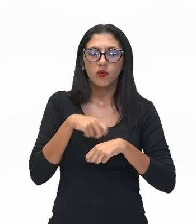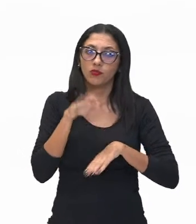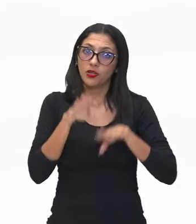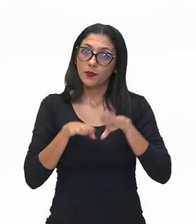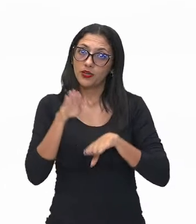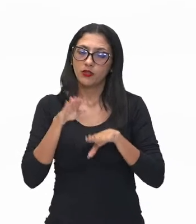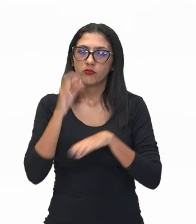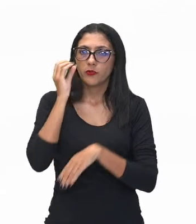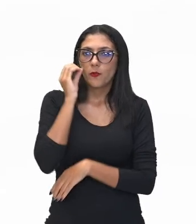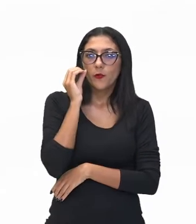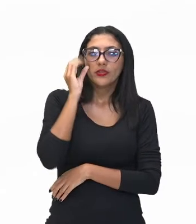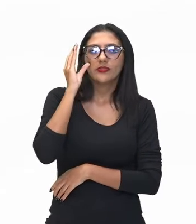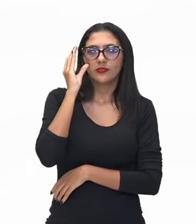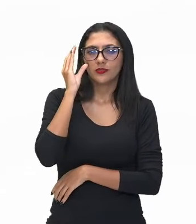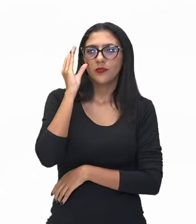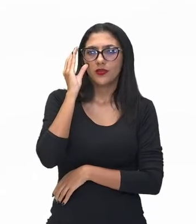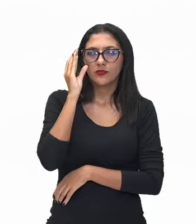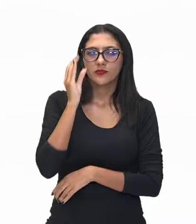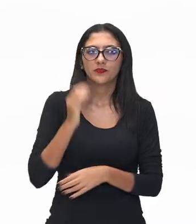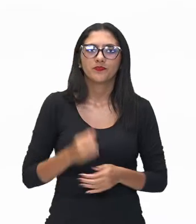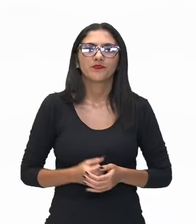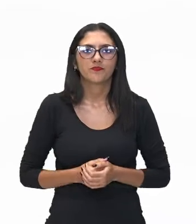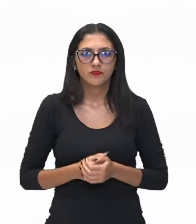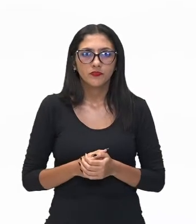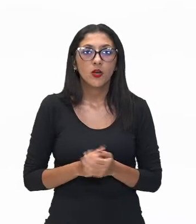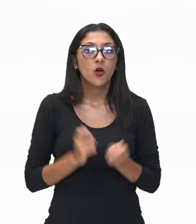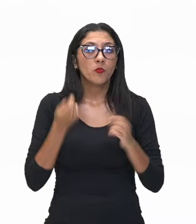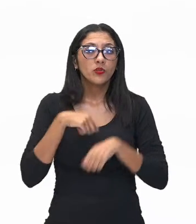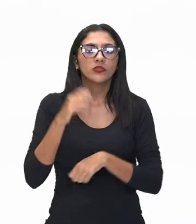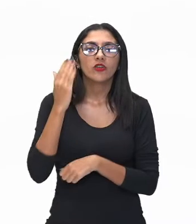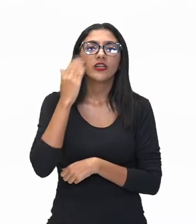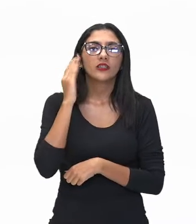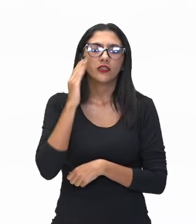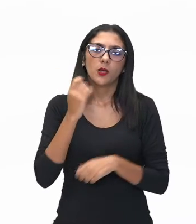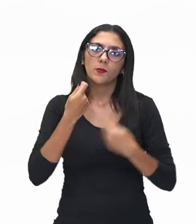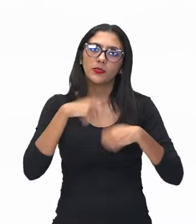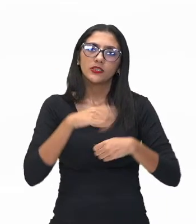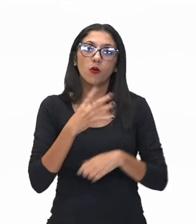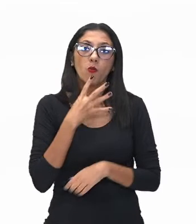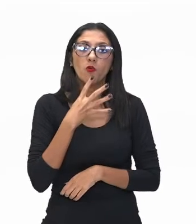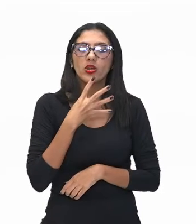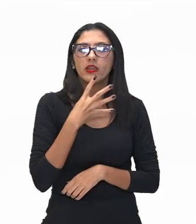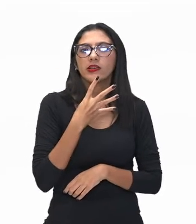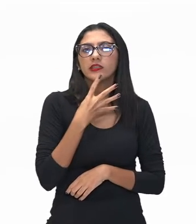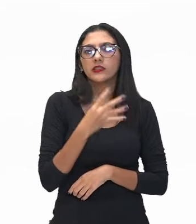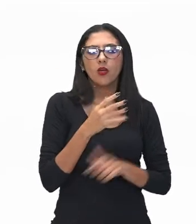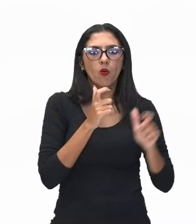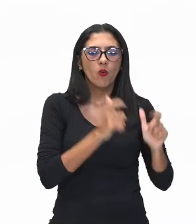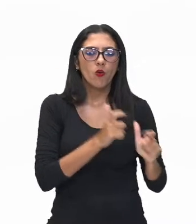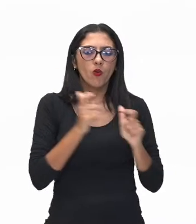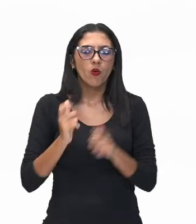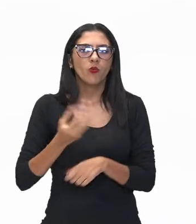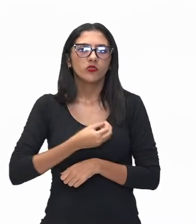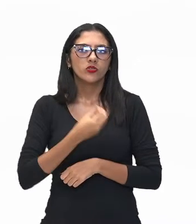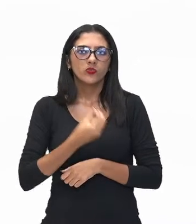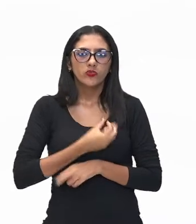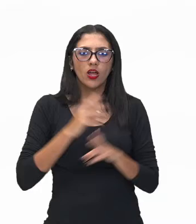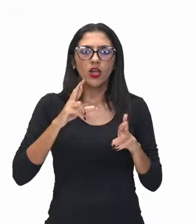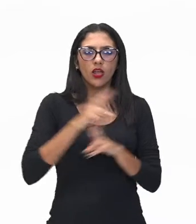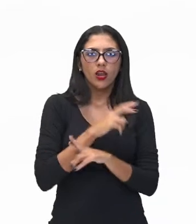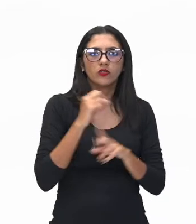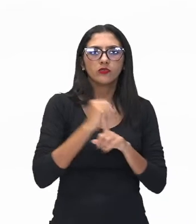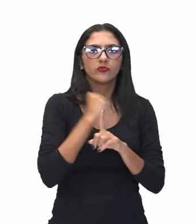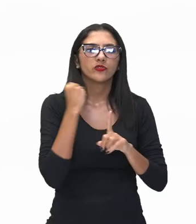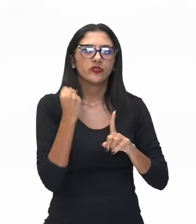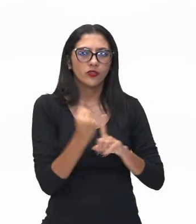Para compreender, é essencial conhecer o lugar social de quem olha. Vale dizer,